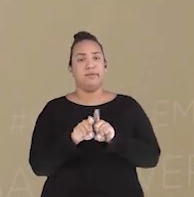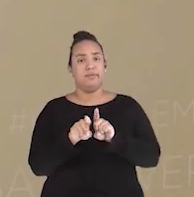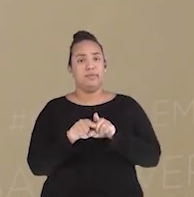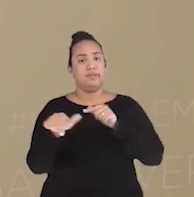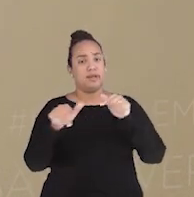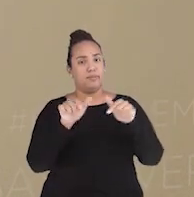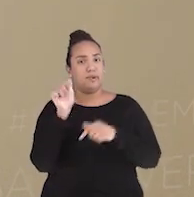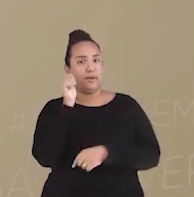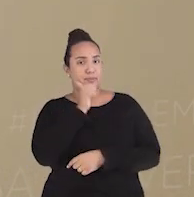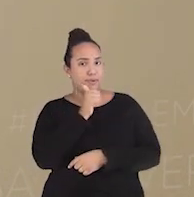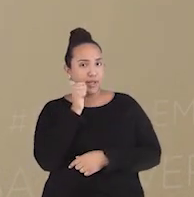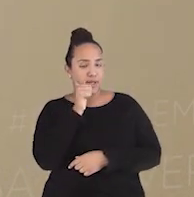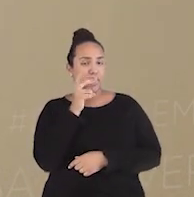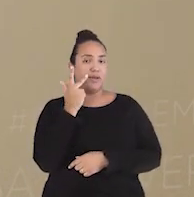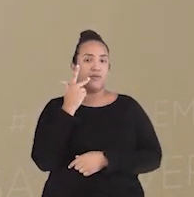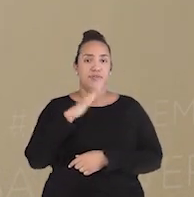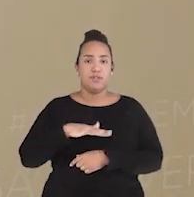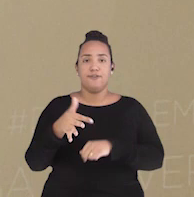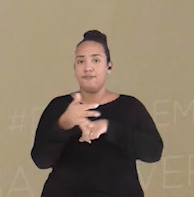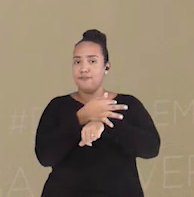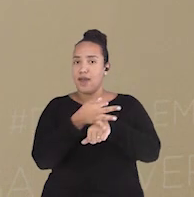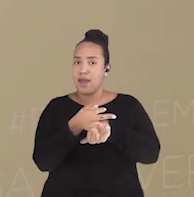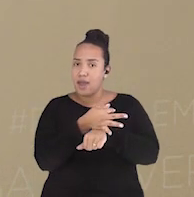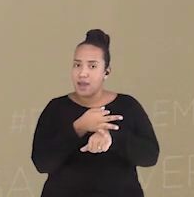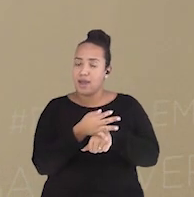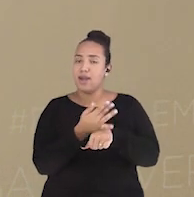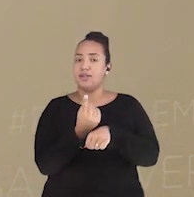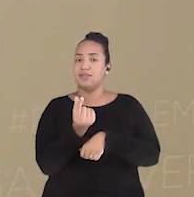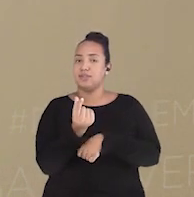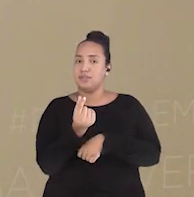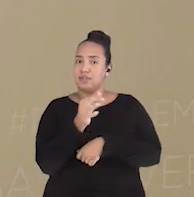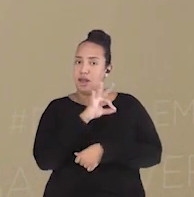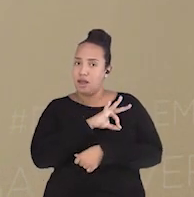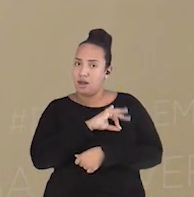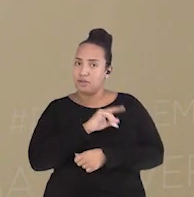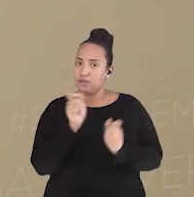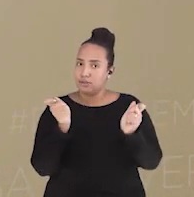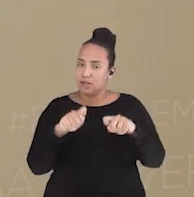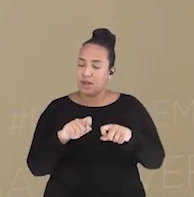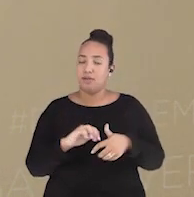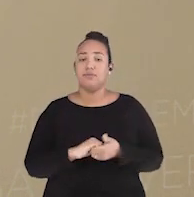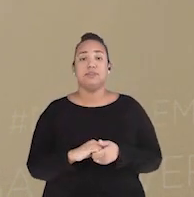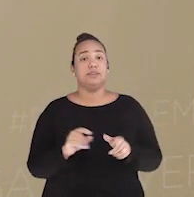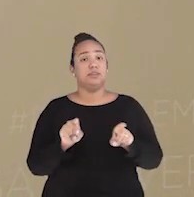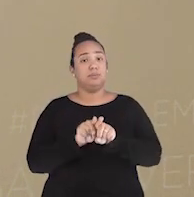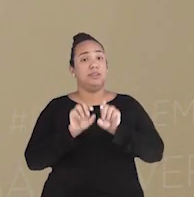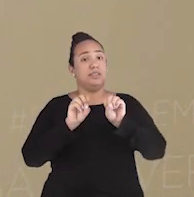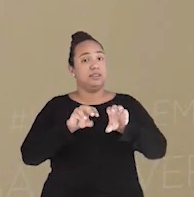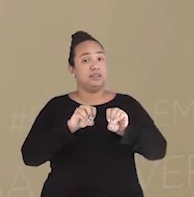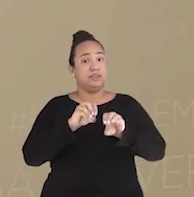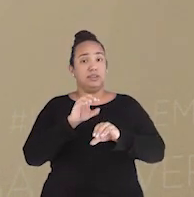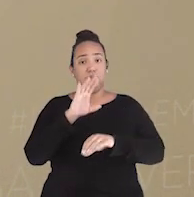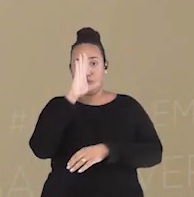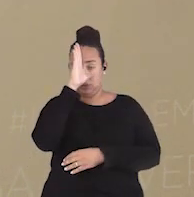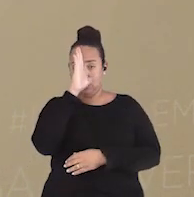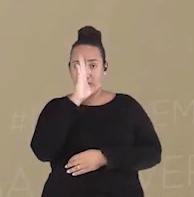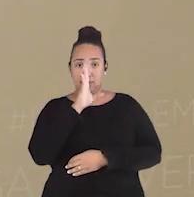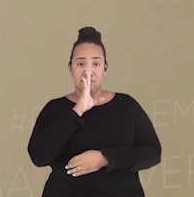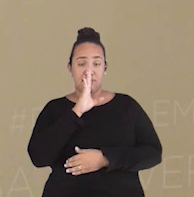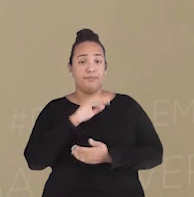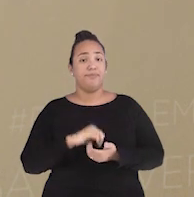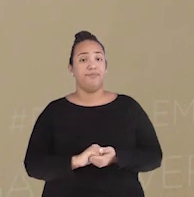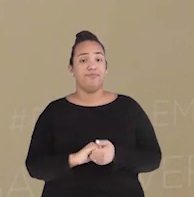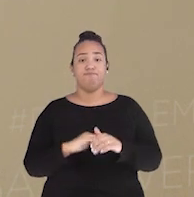infantil, férias remuneradas e descanso semanal. O ensino primário gratuito é obrigatório. Especificamente, a